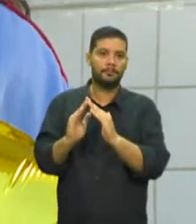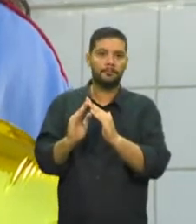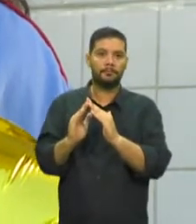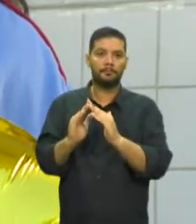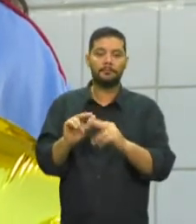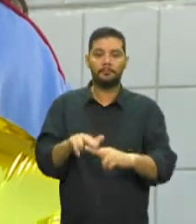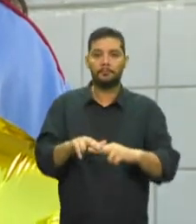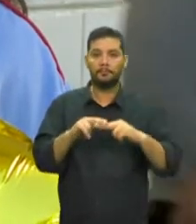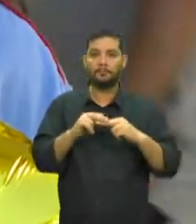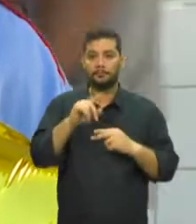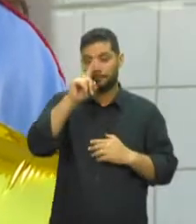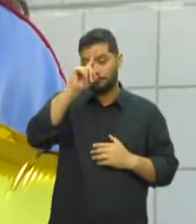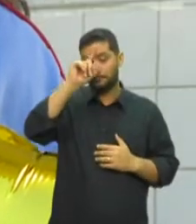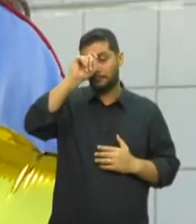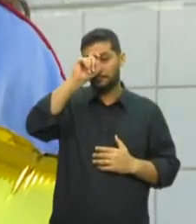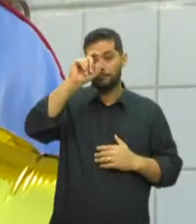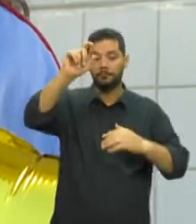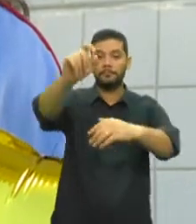hospital teve